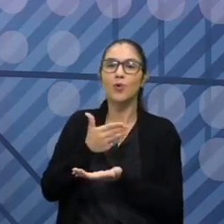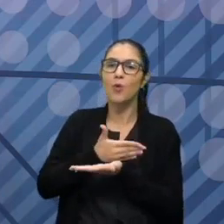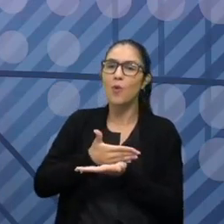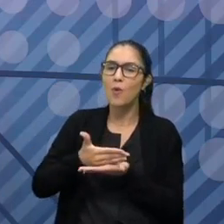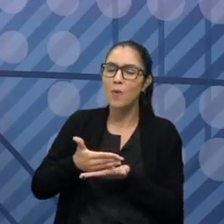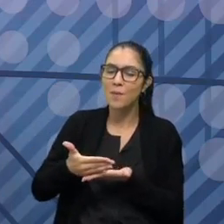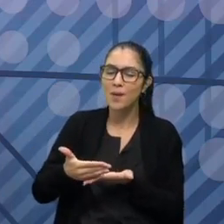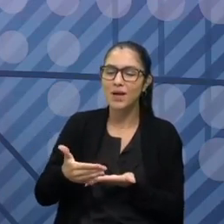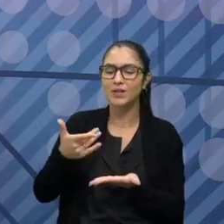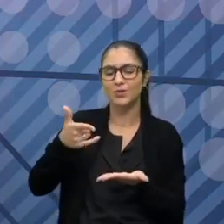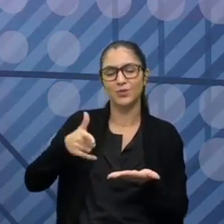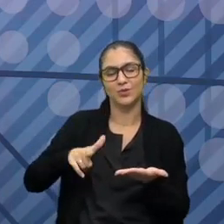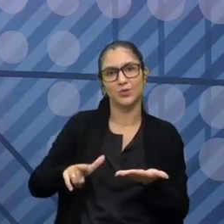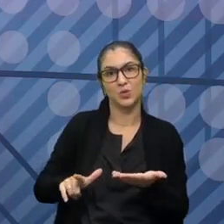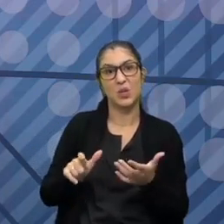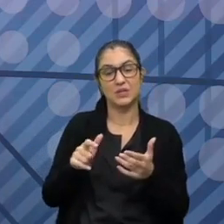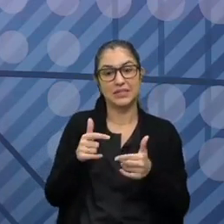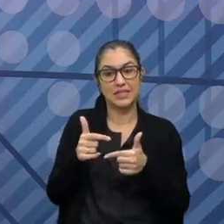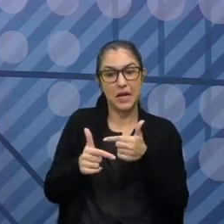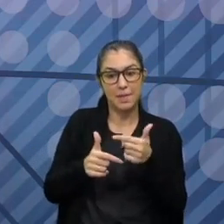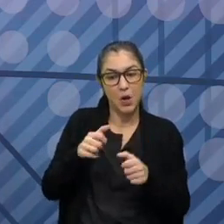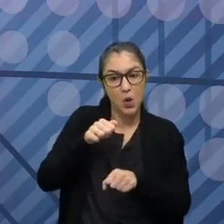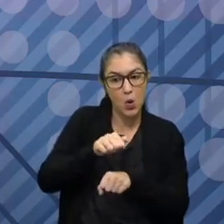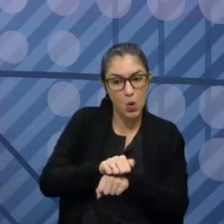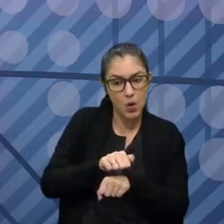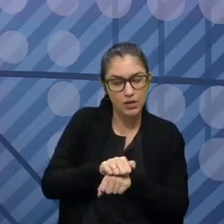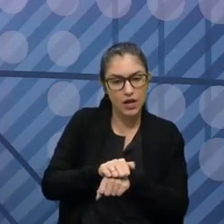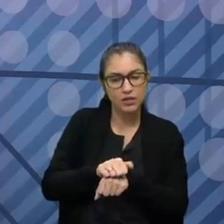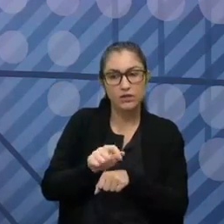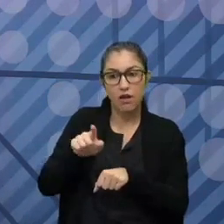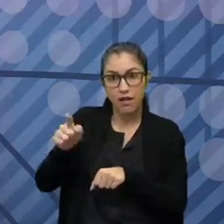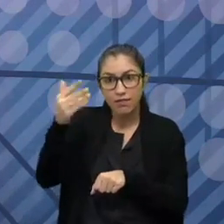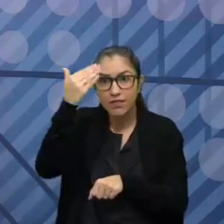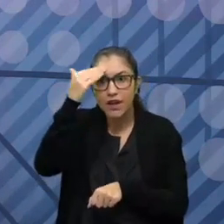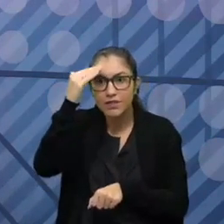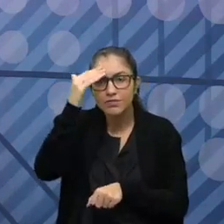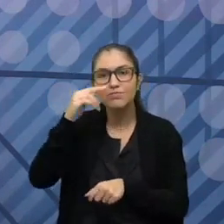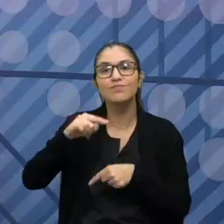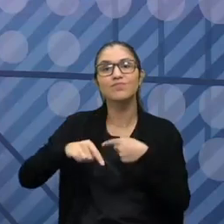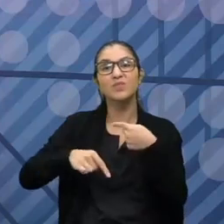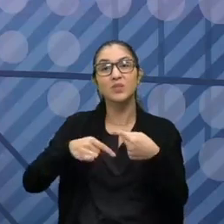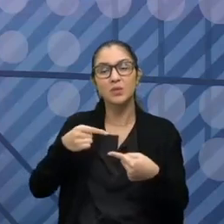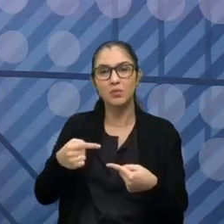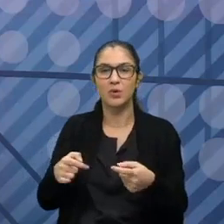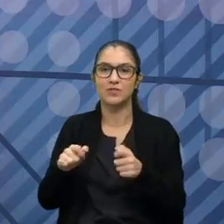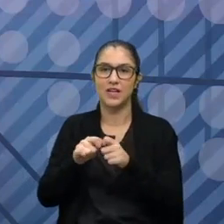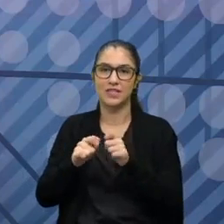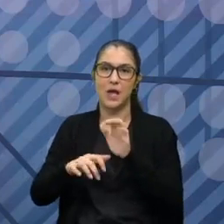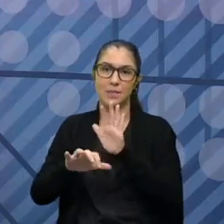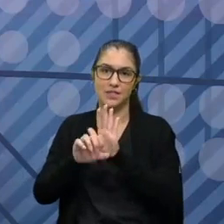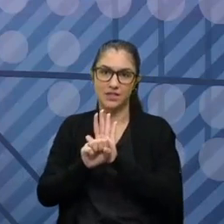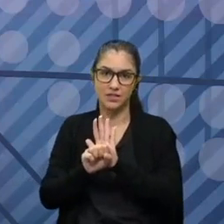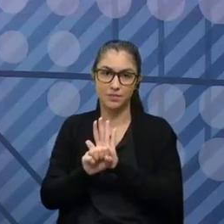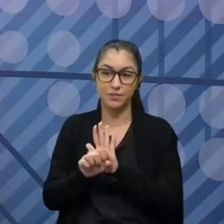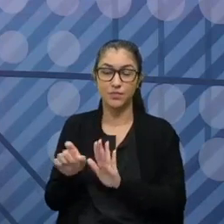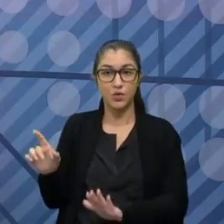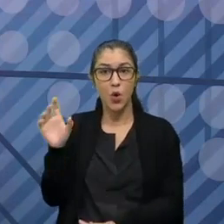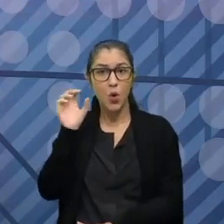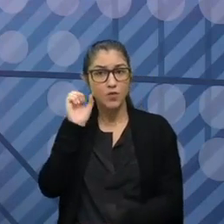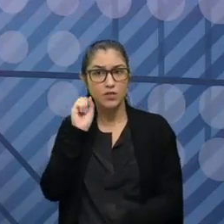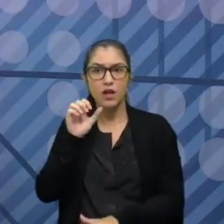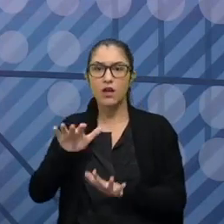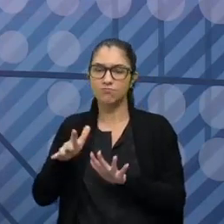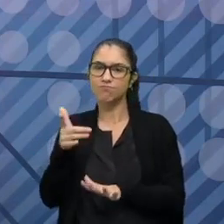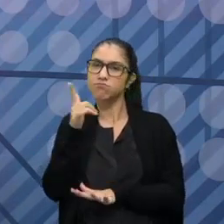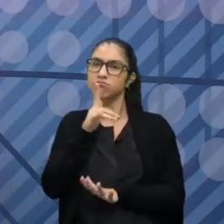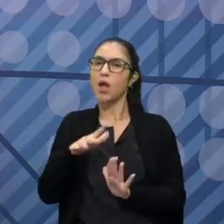volto no processo, eu trabalho a parte concreta, a hora que ele entende, aí nós vamos para a parte da abstração. O ouvinte não